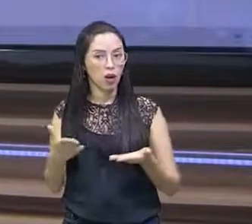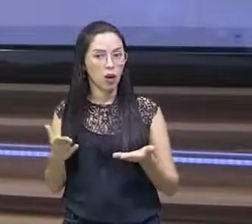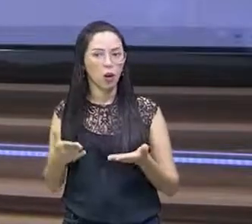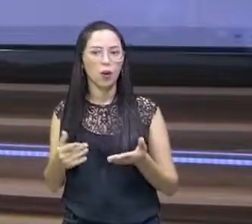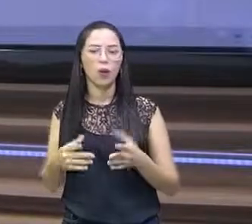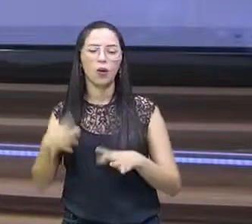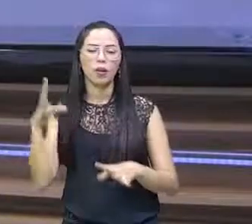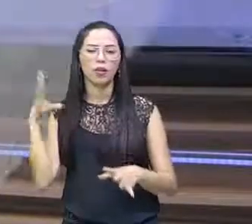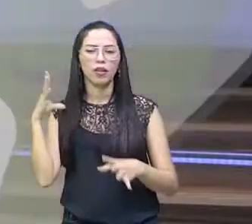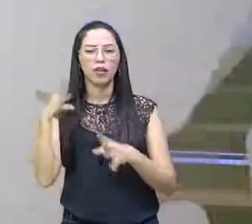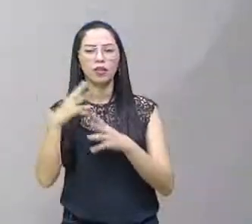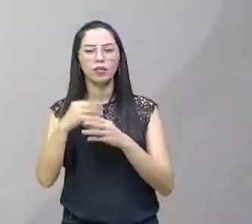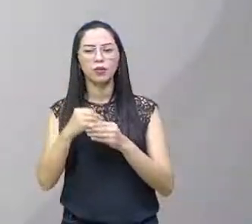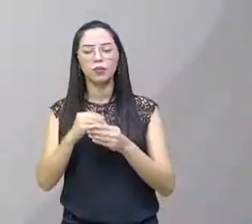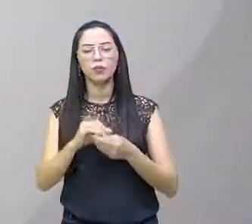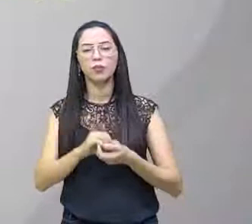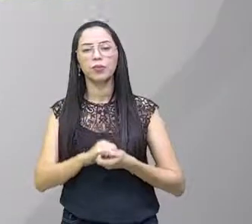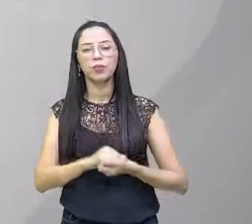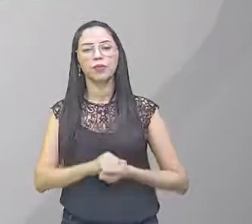nosso resumo.